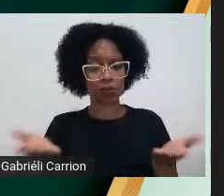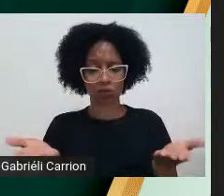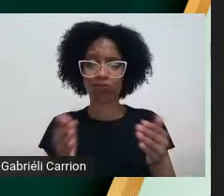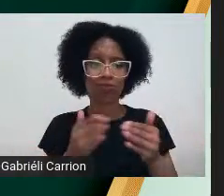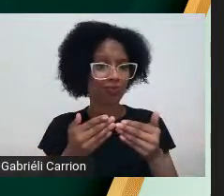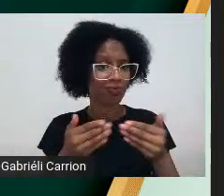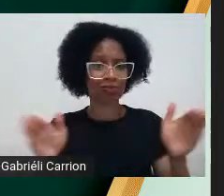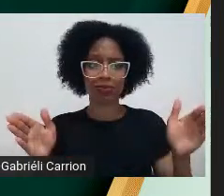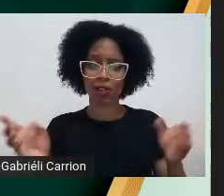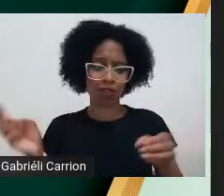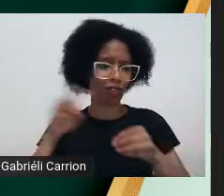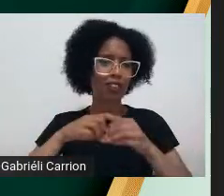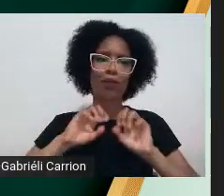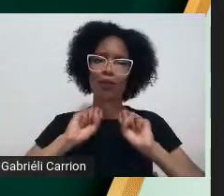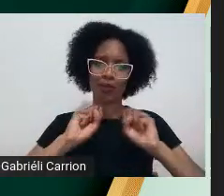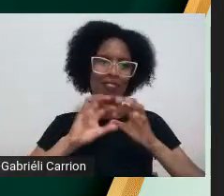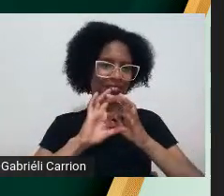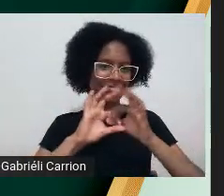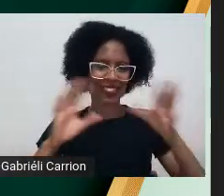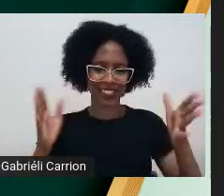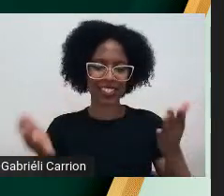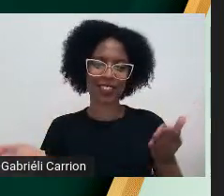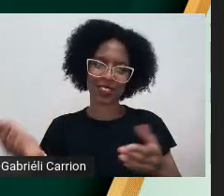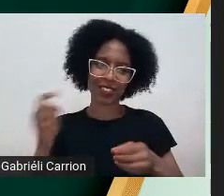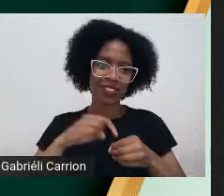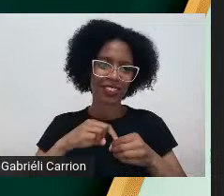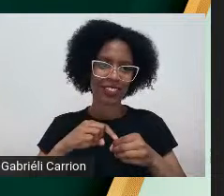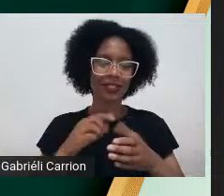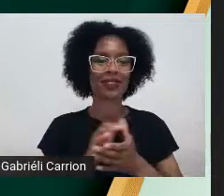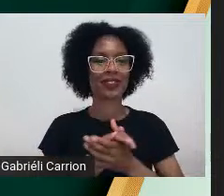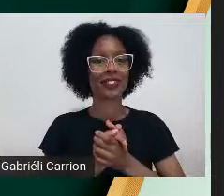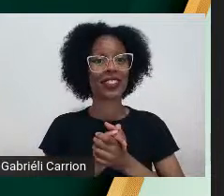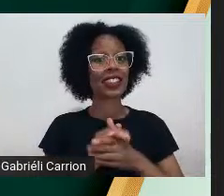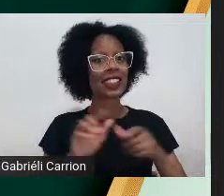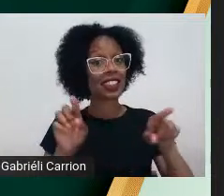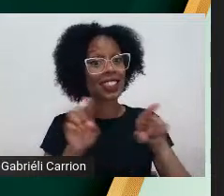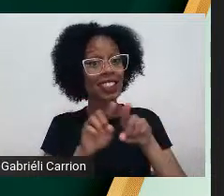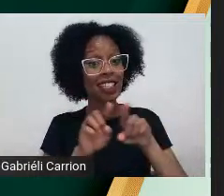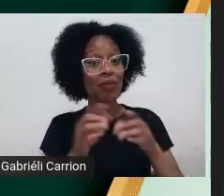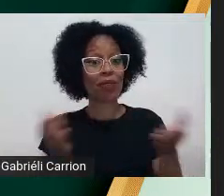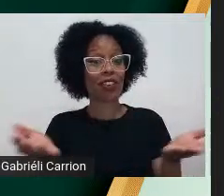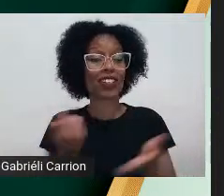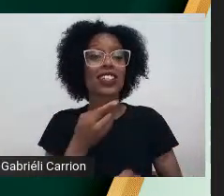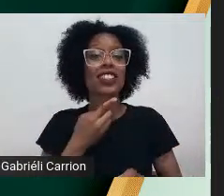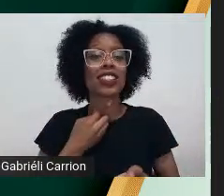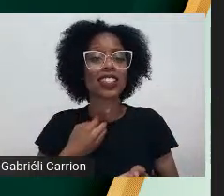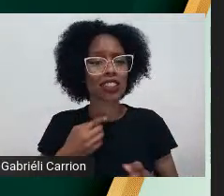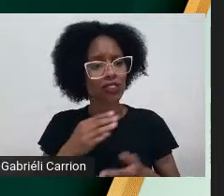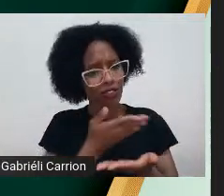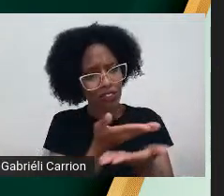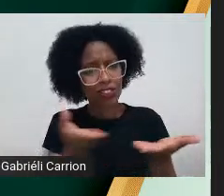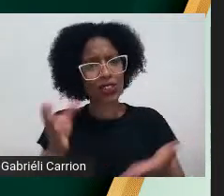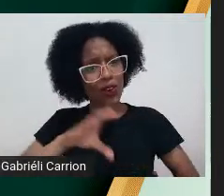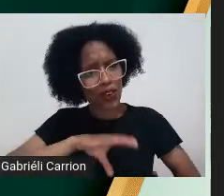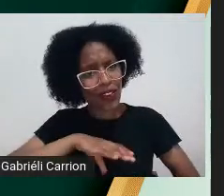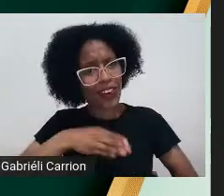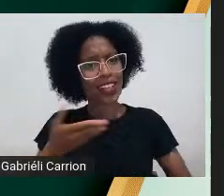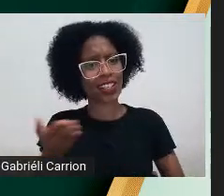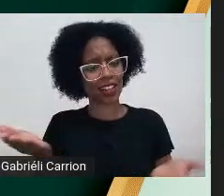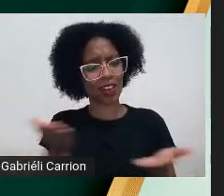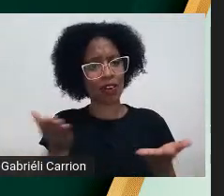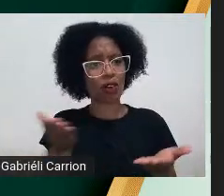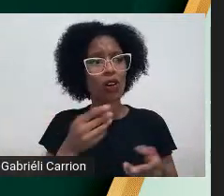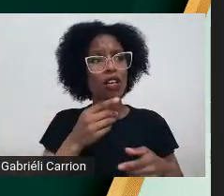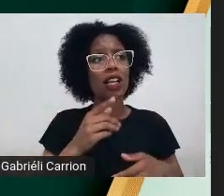abertas, sempre para recebê-los, né, no porvir. E que desejar que vocês tenham coragem no mundo do